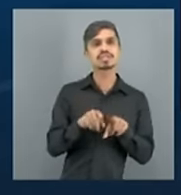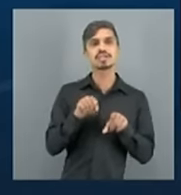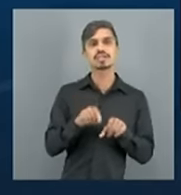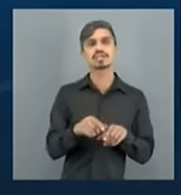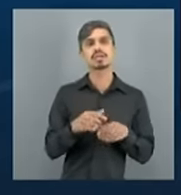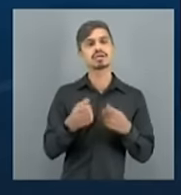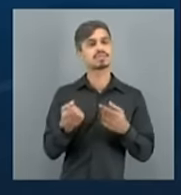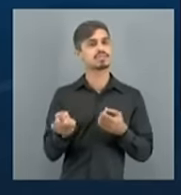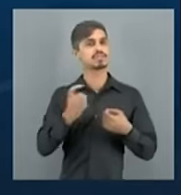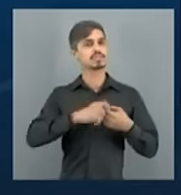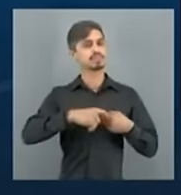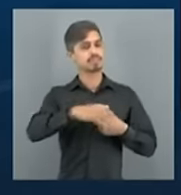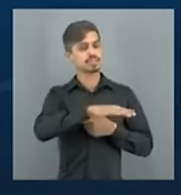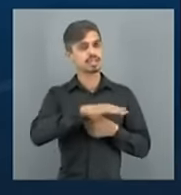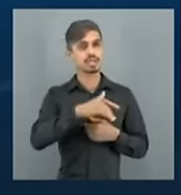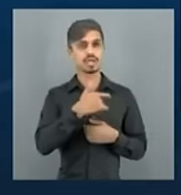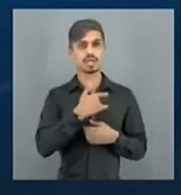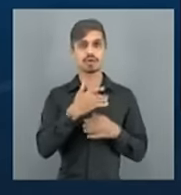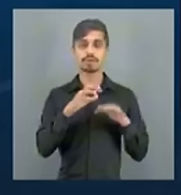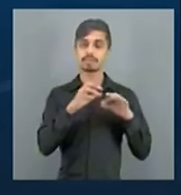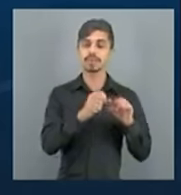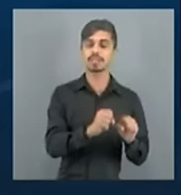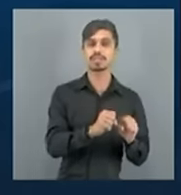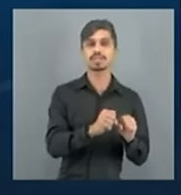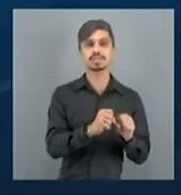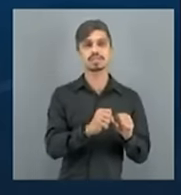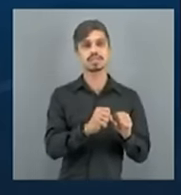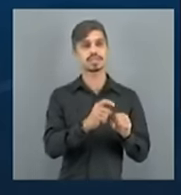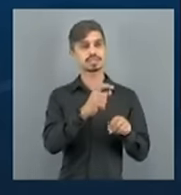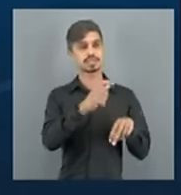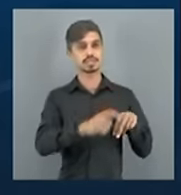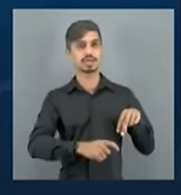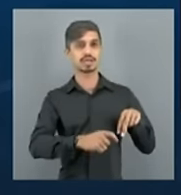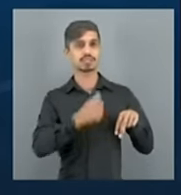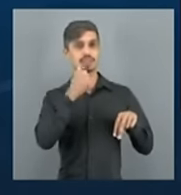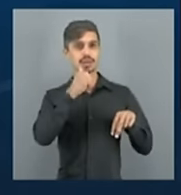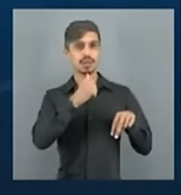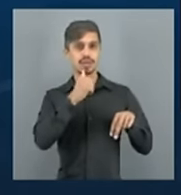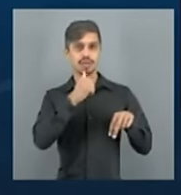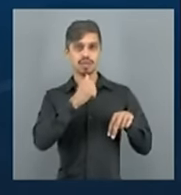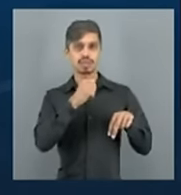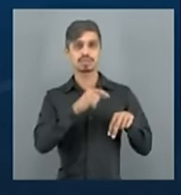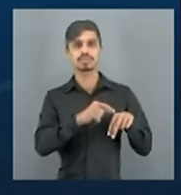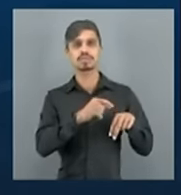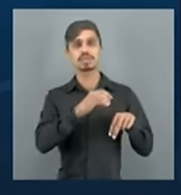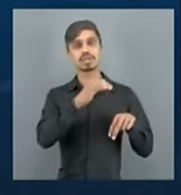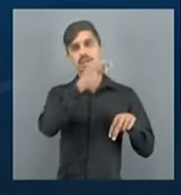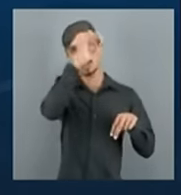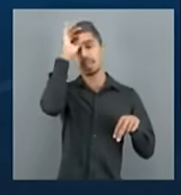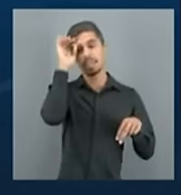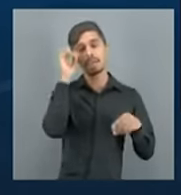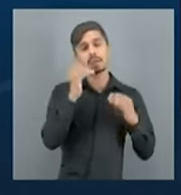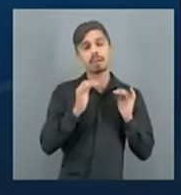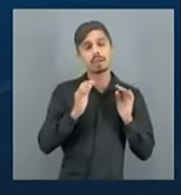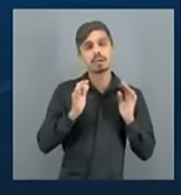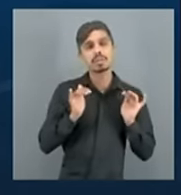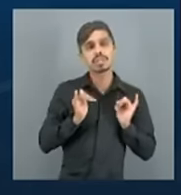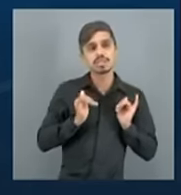para o cenário que a gente está. Eu peguei essa moça que... obviamente estava totalmente indefesa,